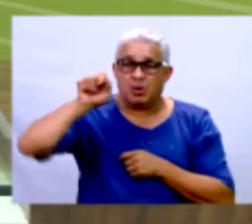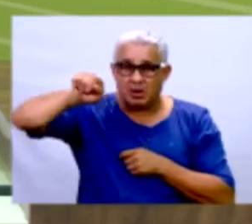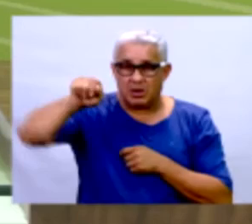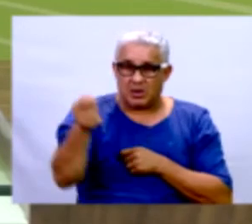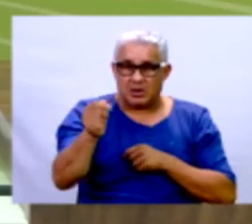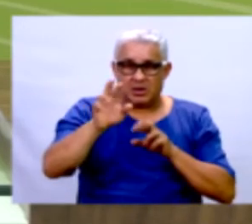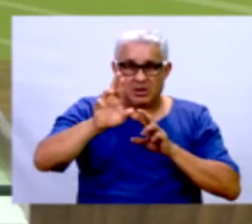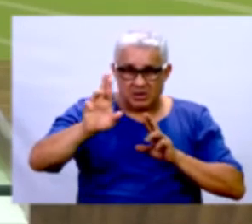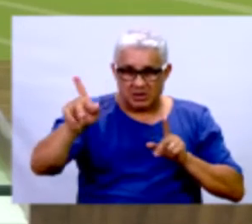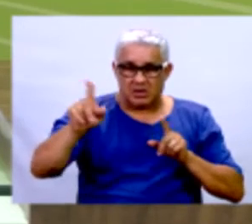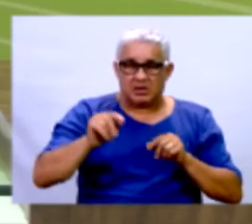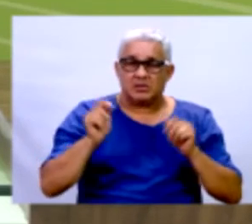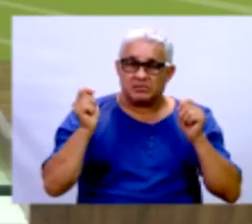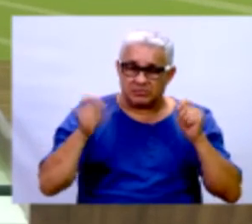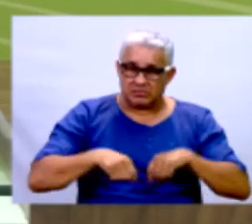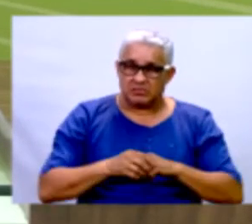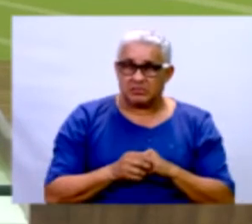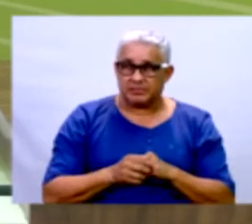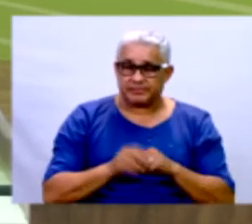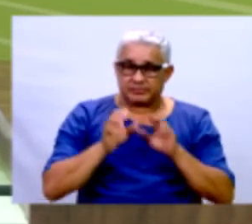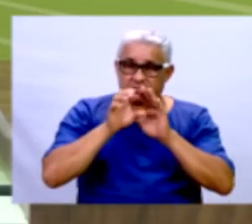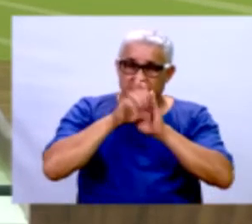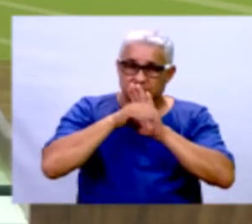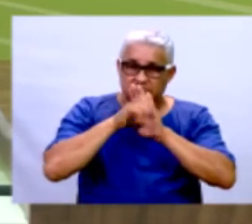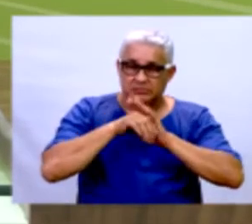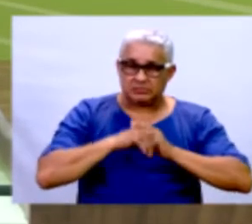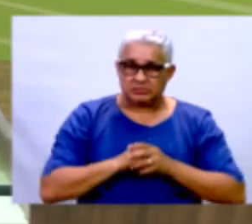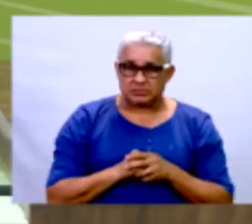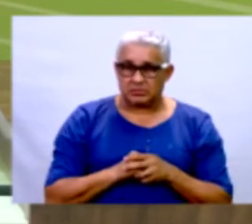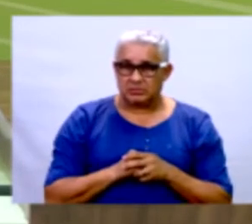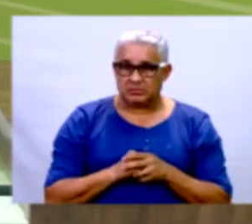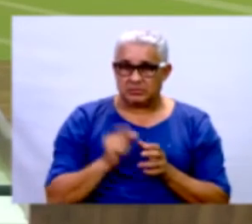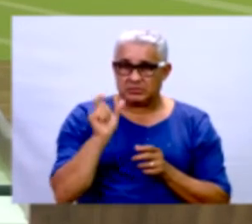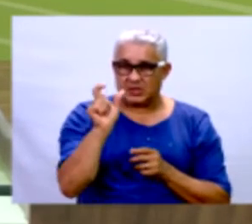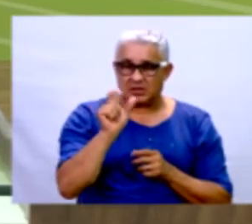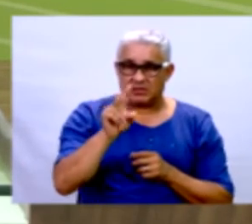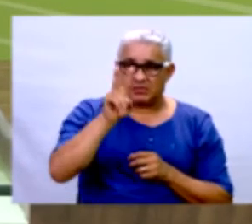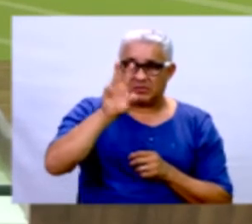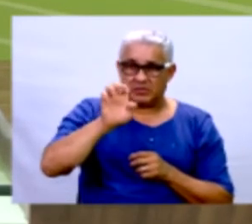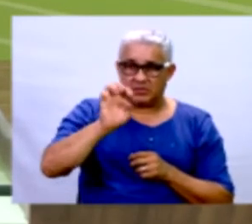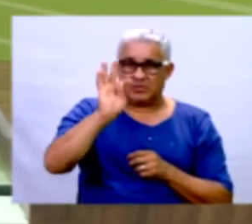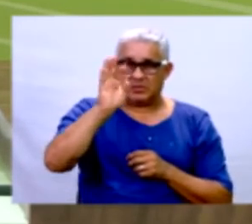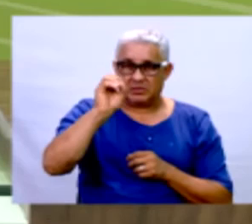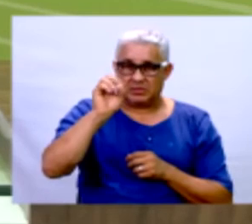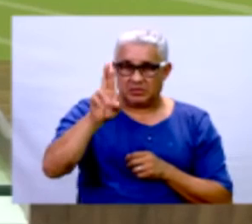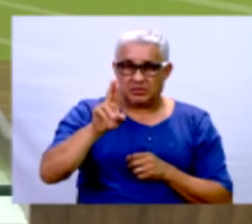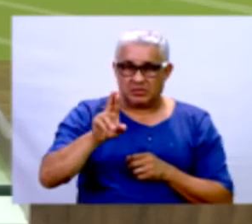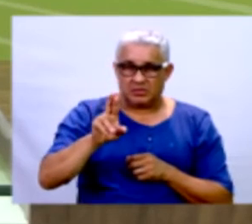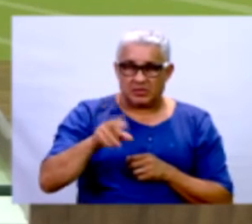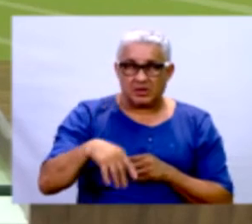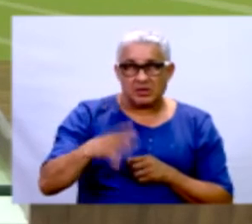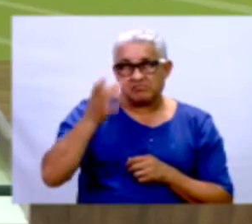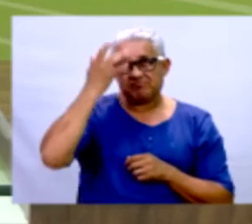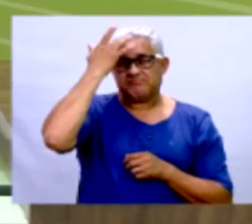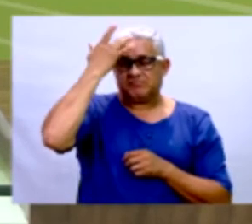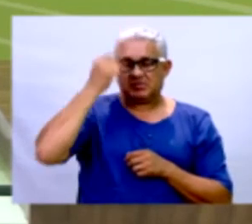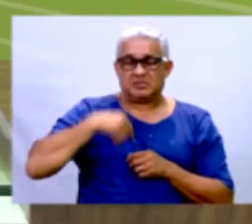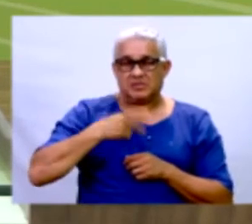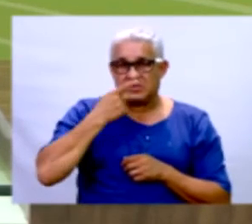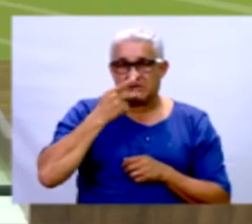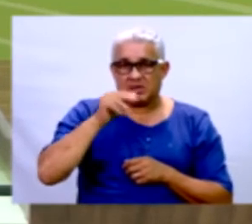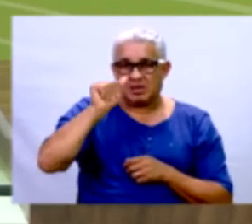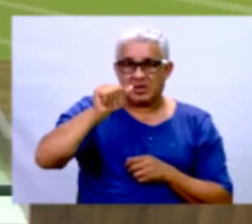chave, que a gente possa ter aí o conceito. A palavrinha vetor normalmente vem à cabeça quando a gente fala de array,